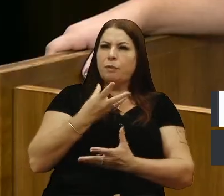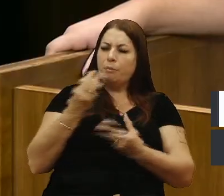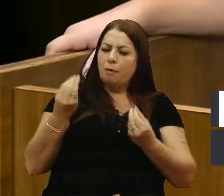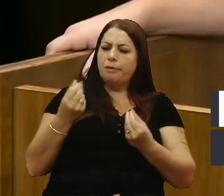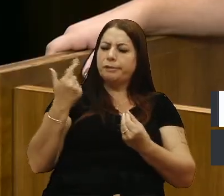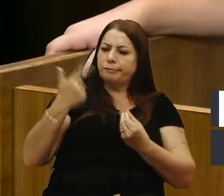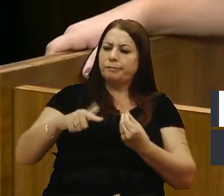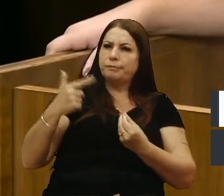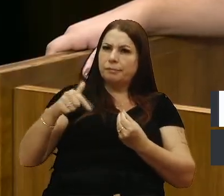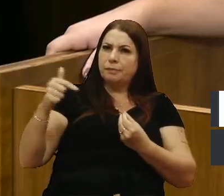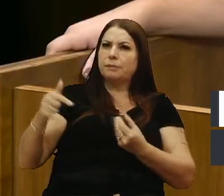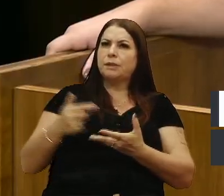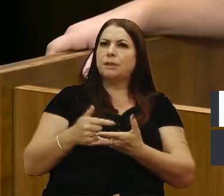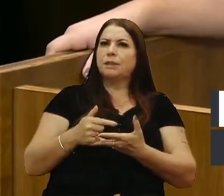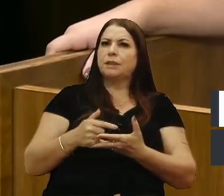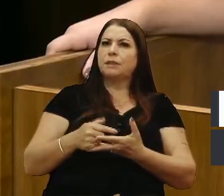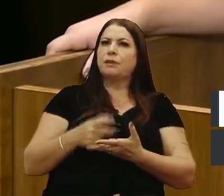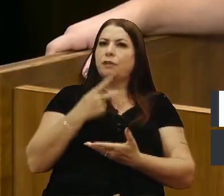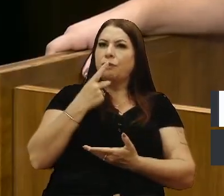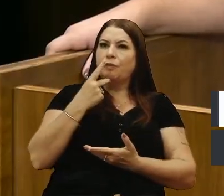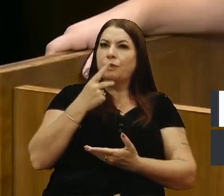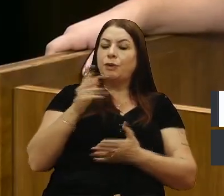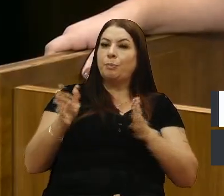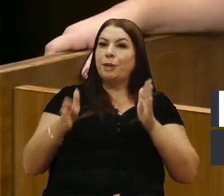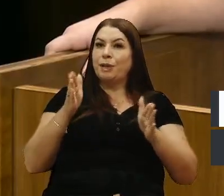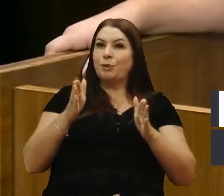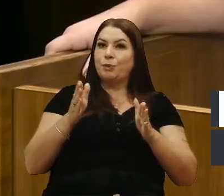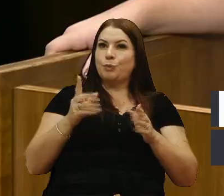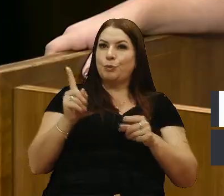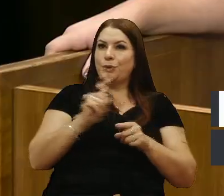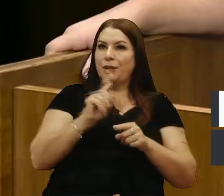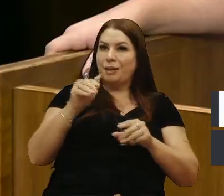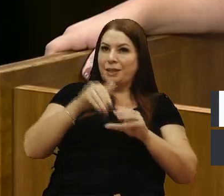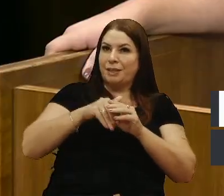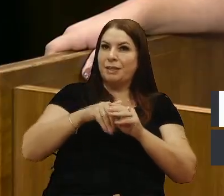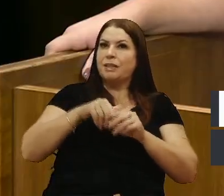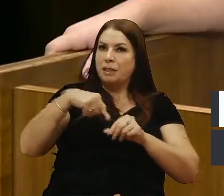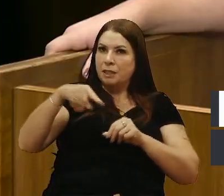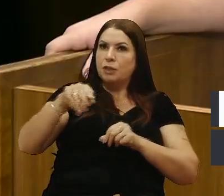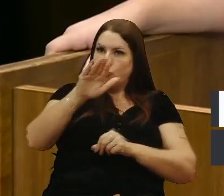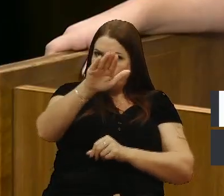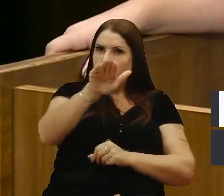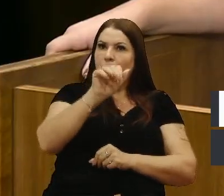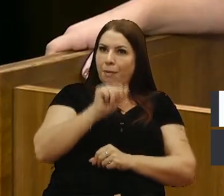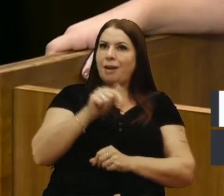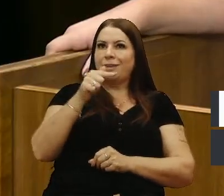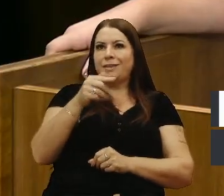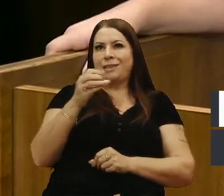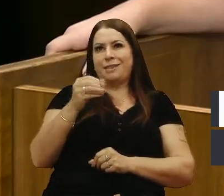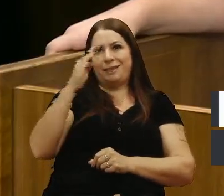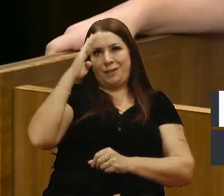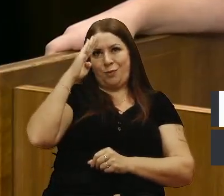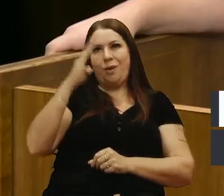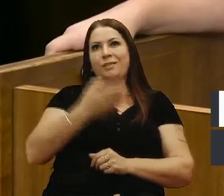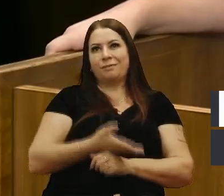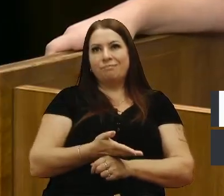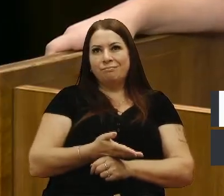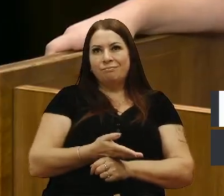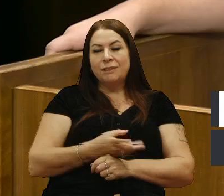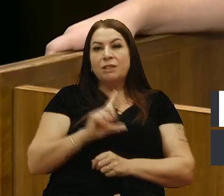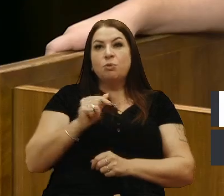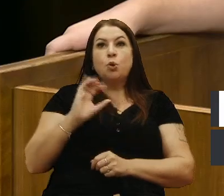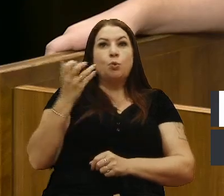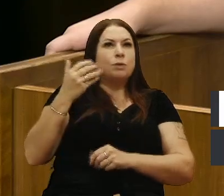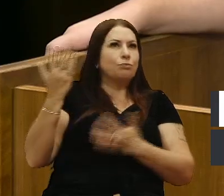vezes aqui e foi reiterado no período eleitoral que ia ser nomeado 70 guardas. Depois aconteceu